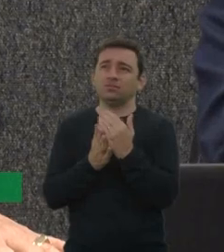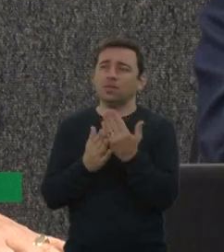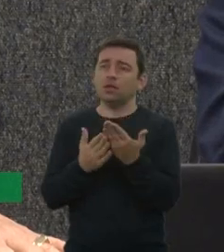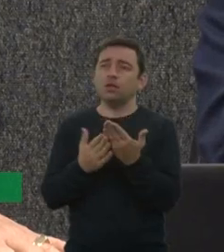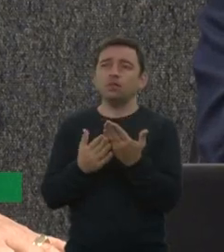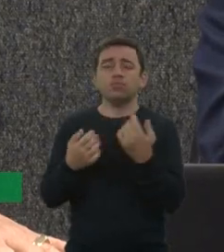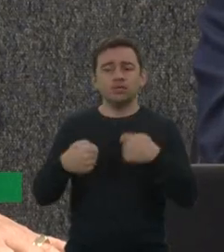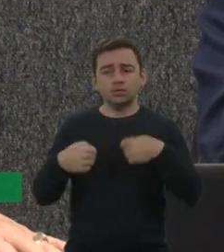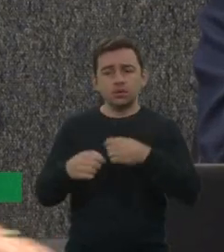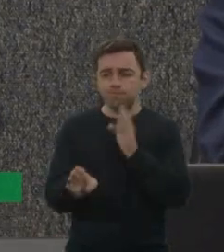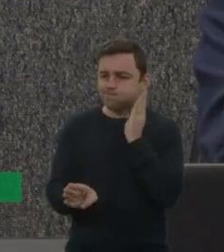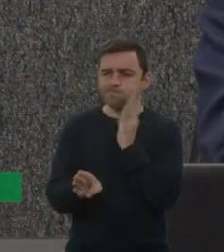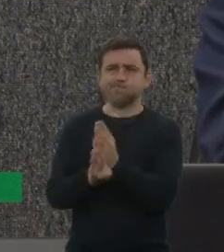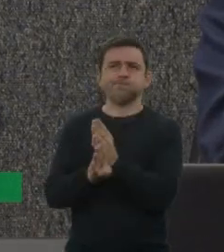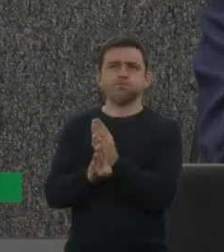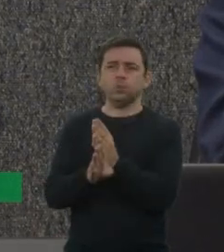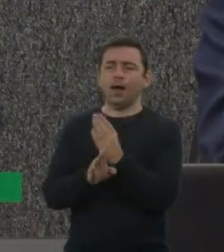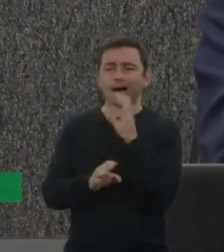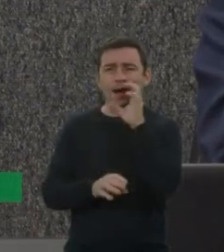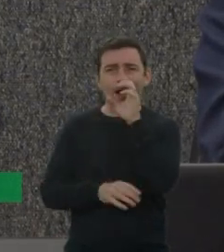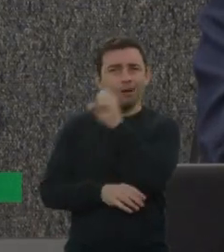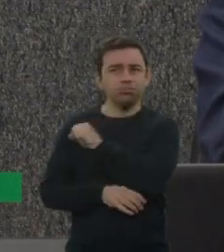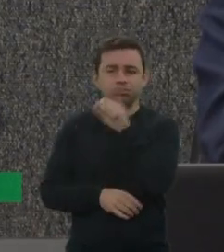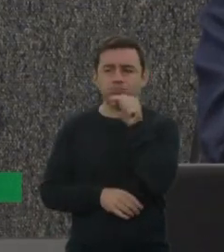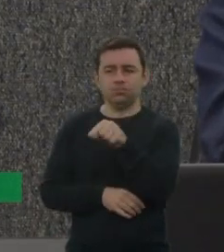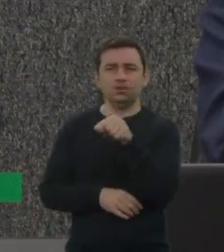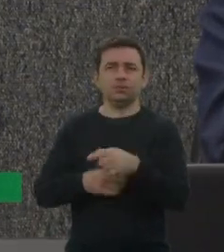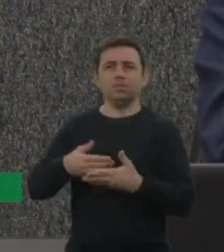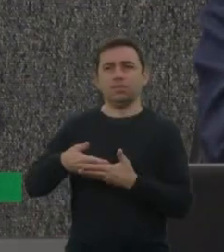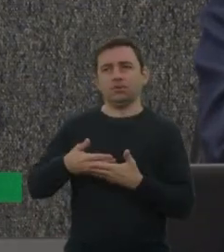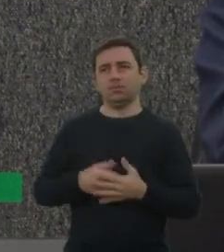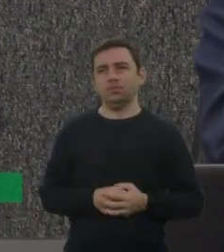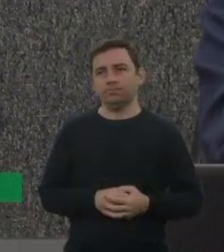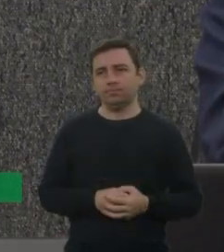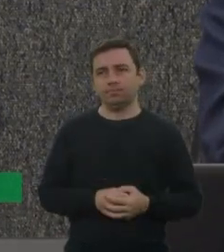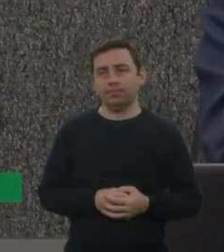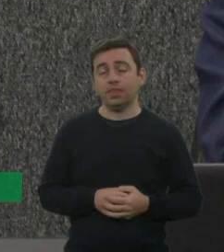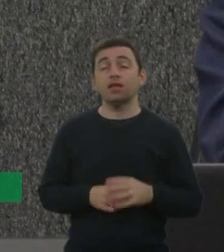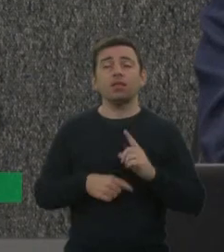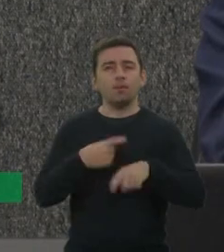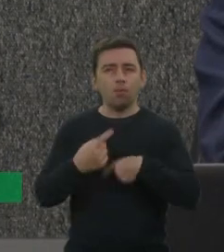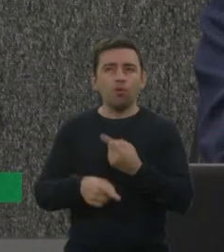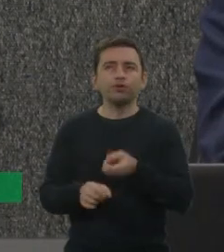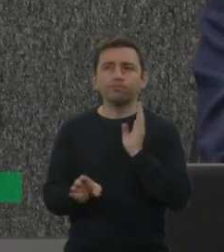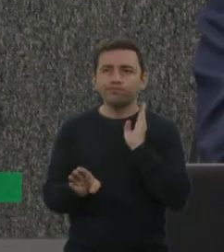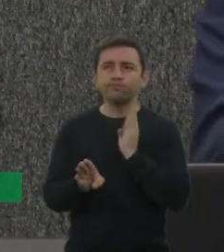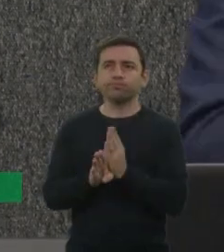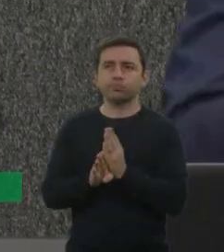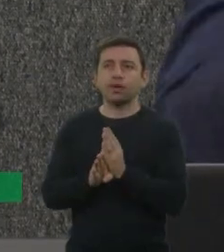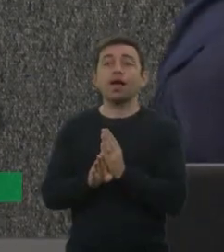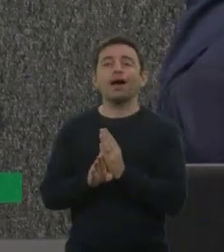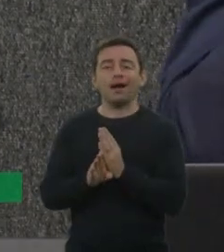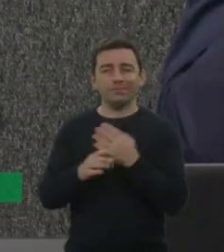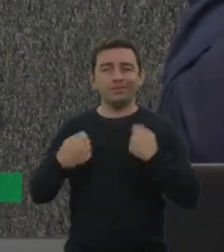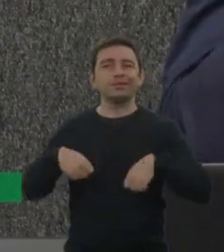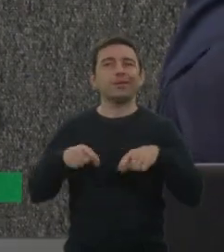fechar o diagnóstico o mais rápido possível. E, depois do diagnóstico, nós precisamos do